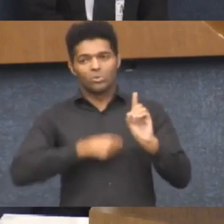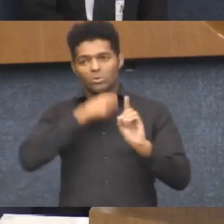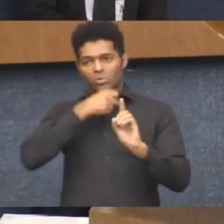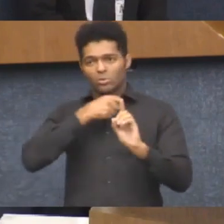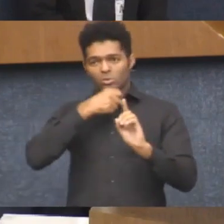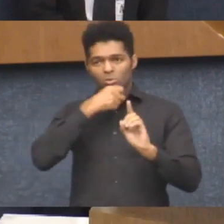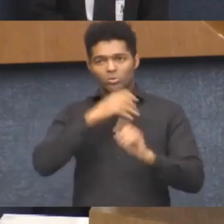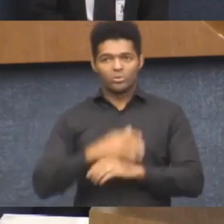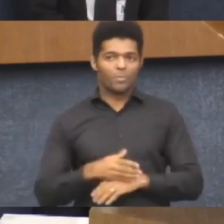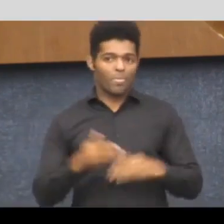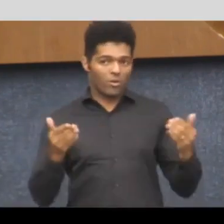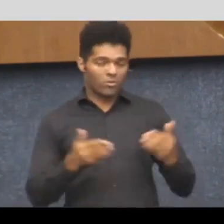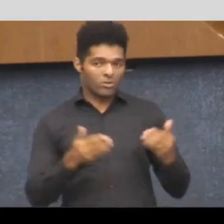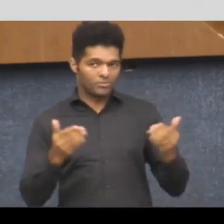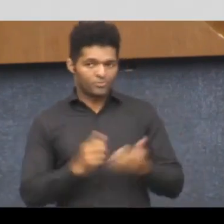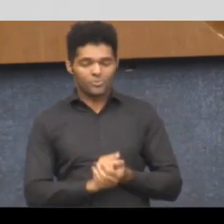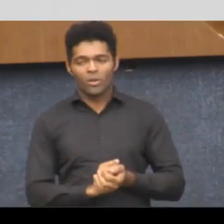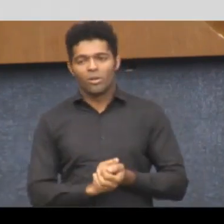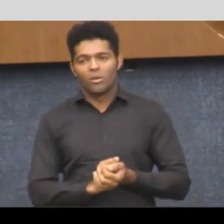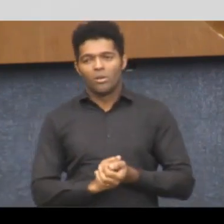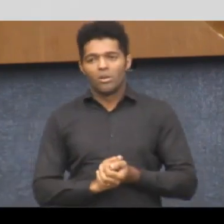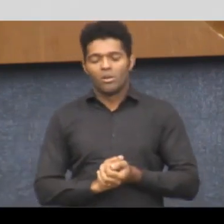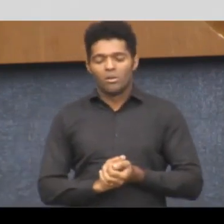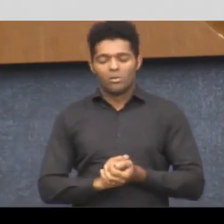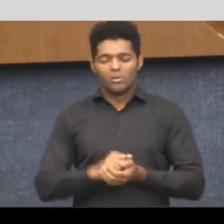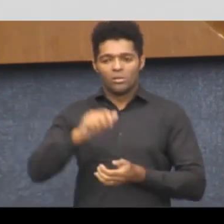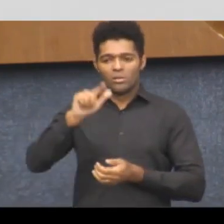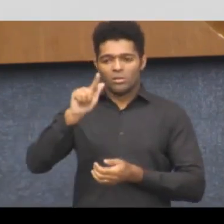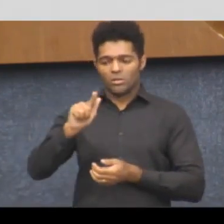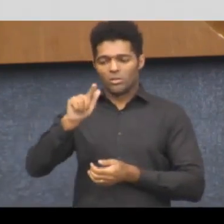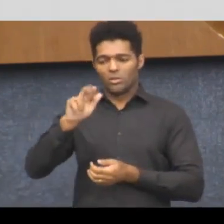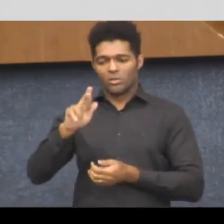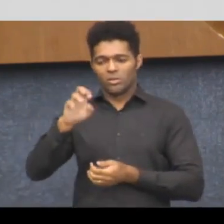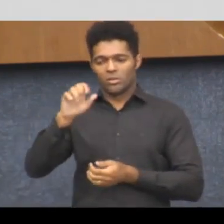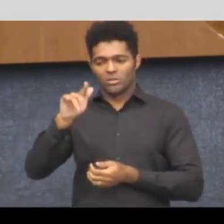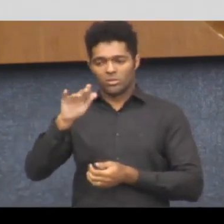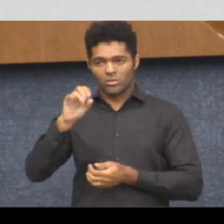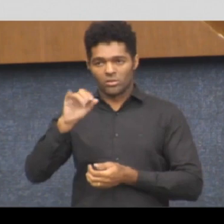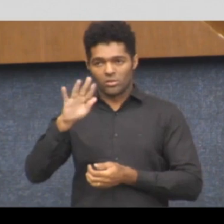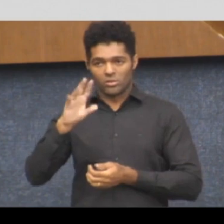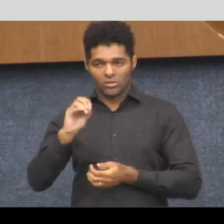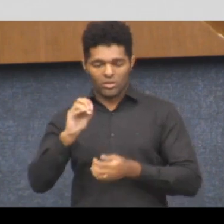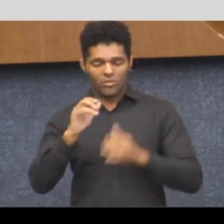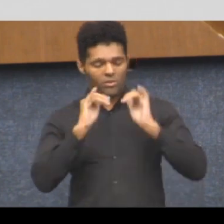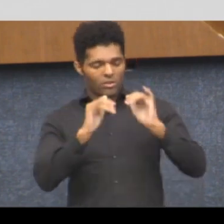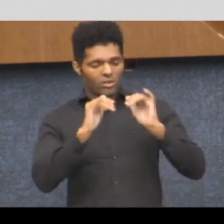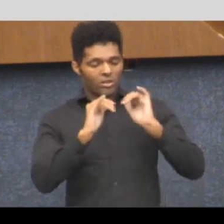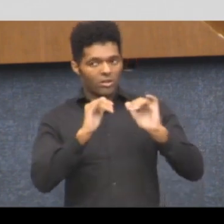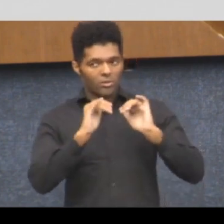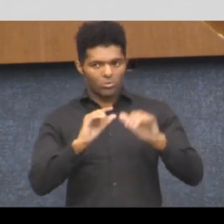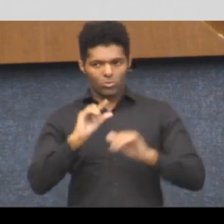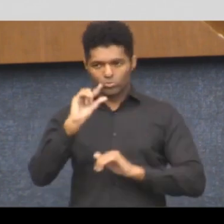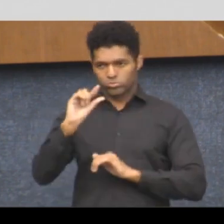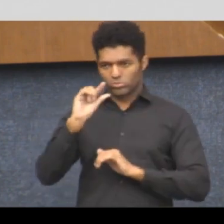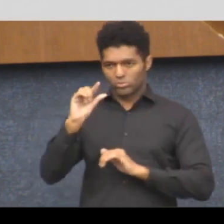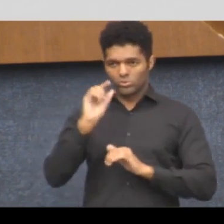Vou passar a palavra agora para o Greg, ele vai falar um pouquinho, então, dos gastos e essa potencial redução. Pessoal, obrigado. Vamos lá, Greg.